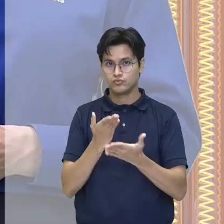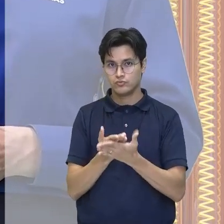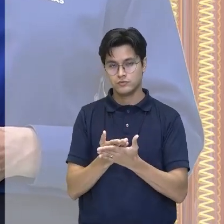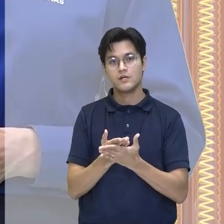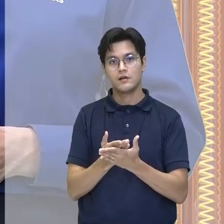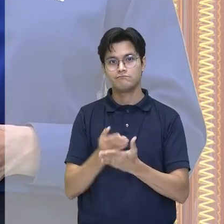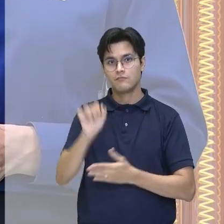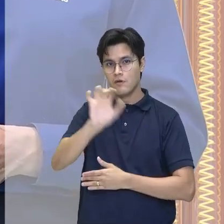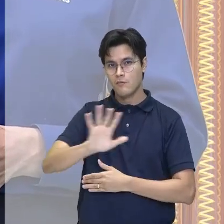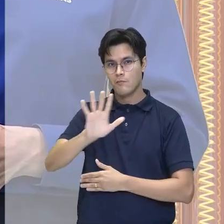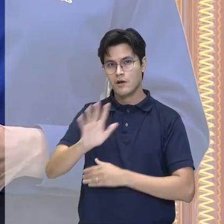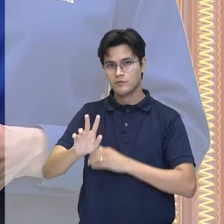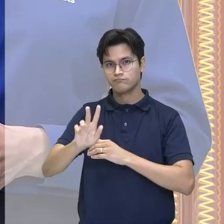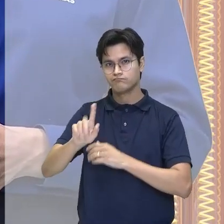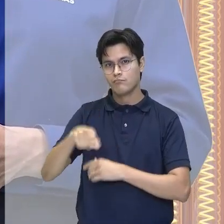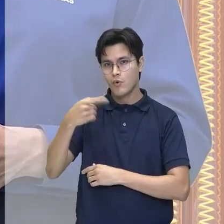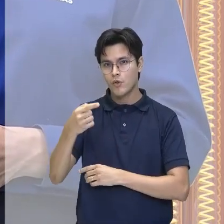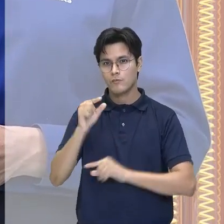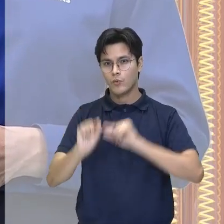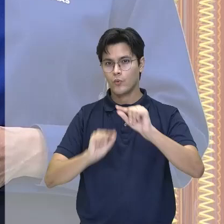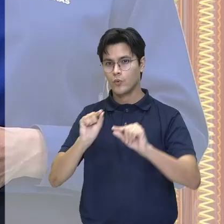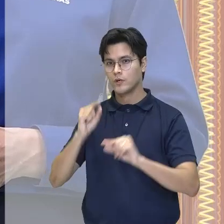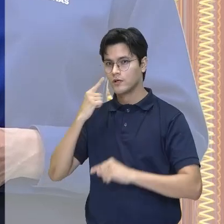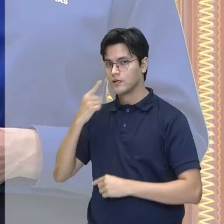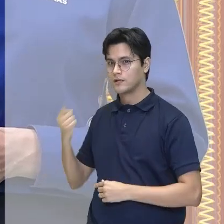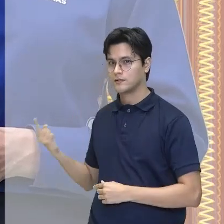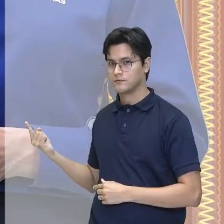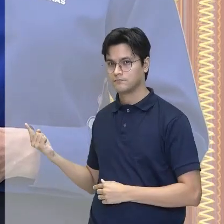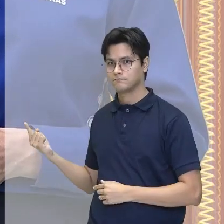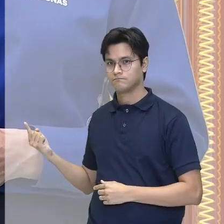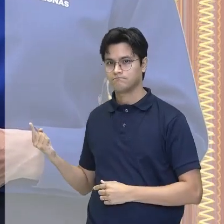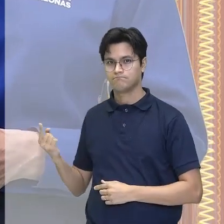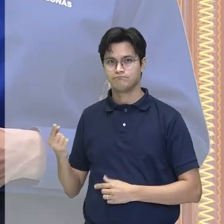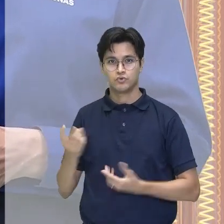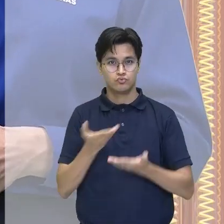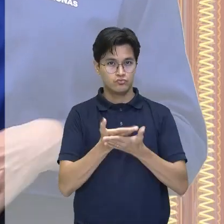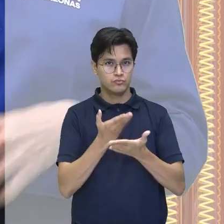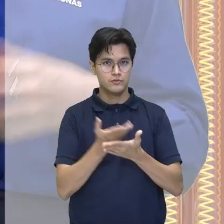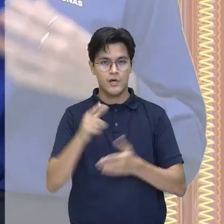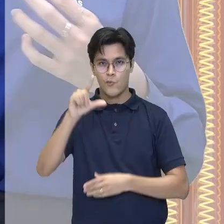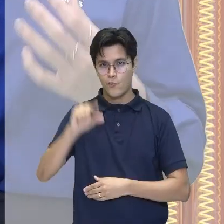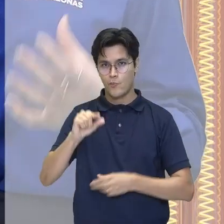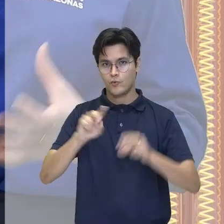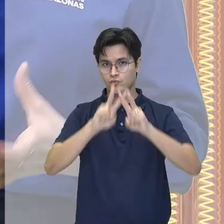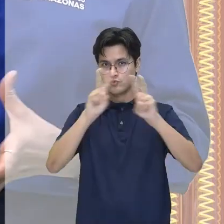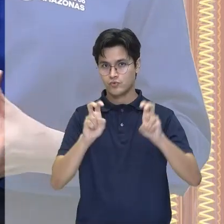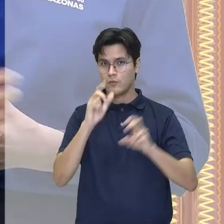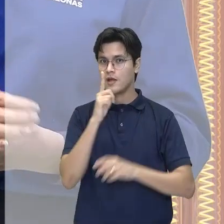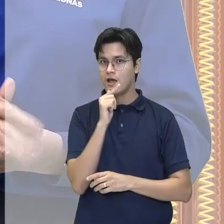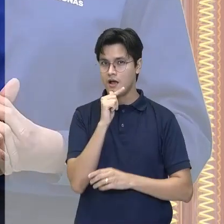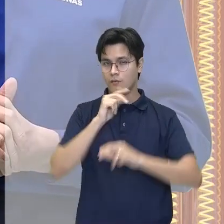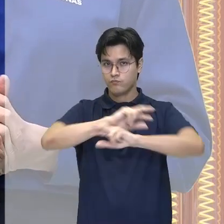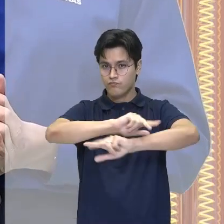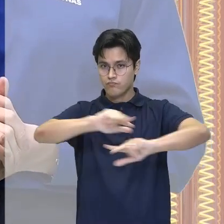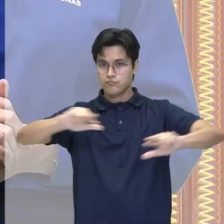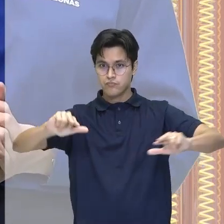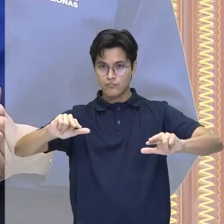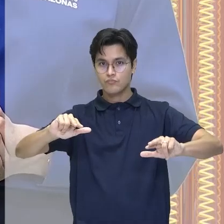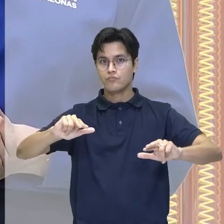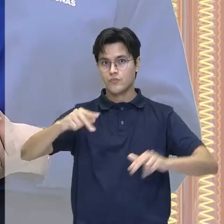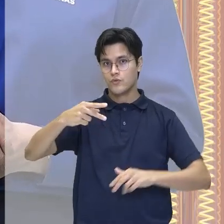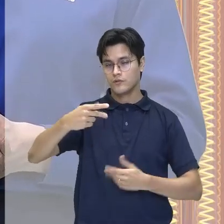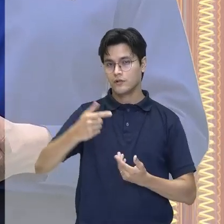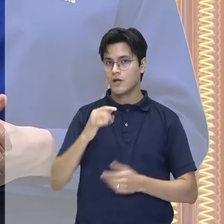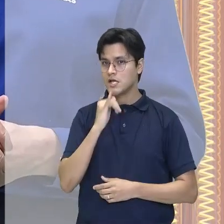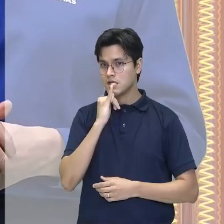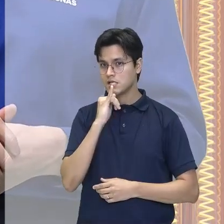nós temos aí um pouco da hidrografia, né? Então, aqui a gente tem o Rio Amazonas, que também é um dos pontos turísticos do Brasil,